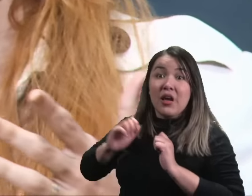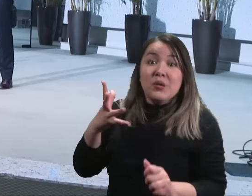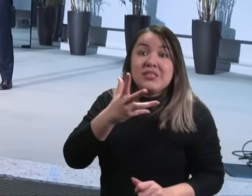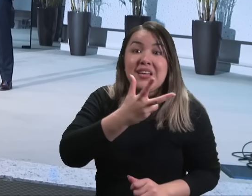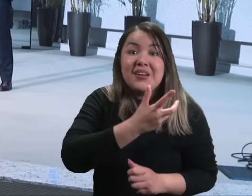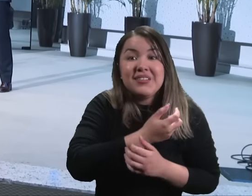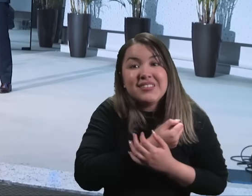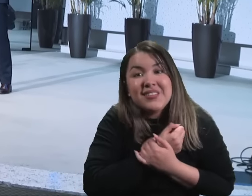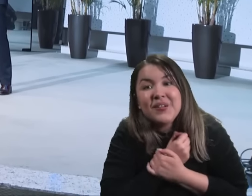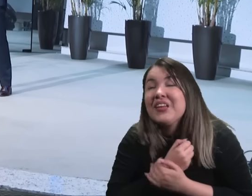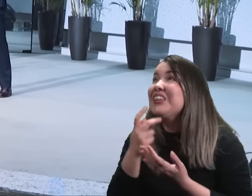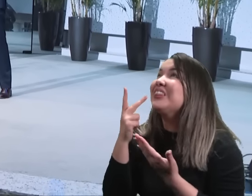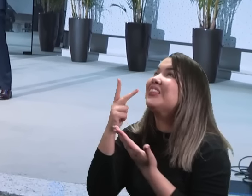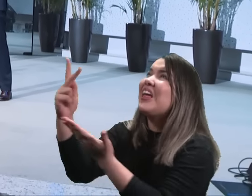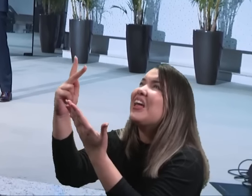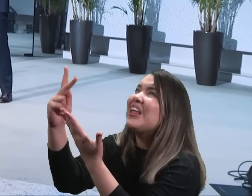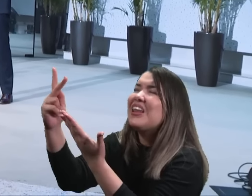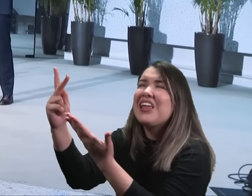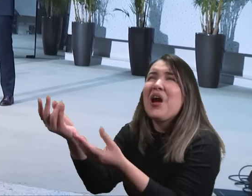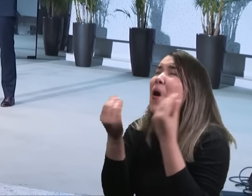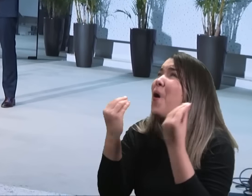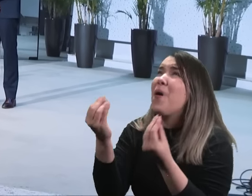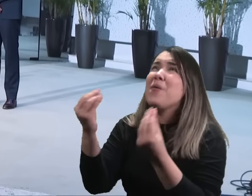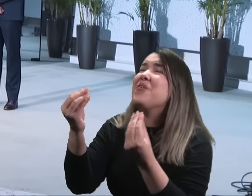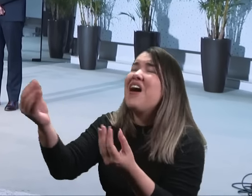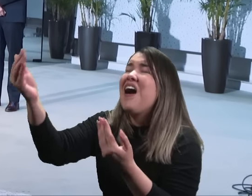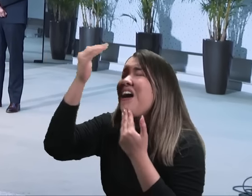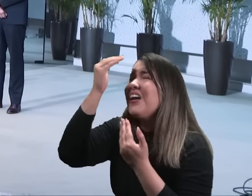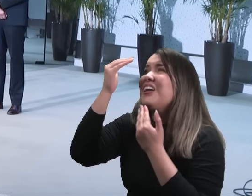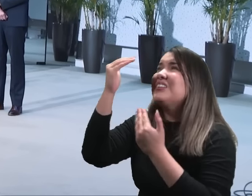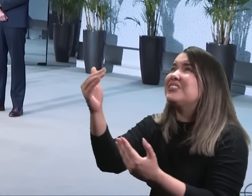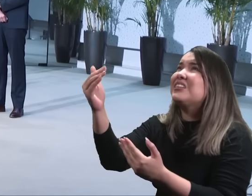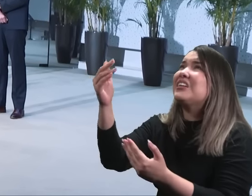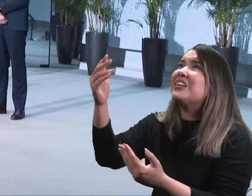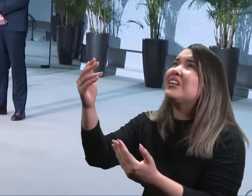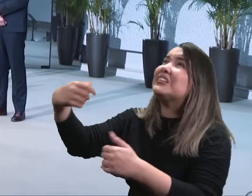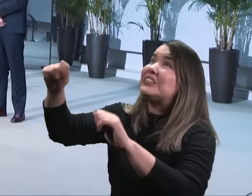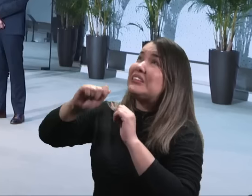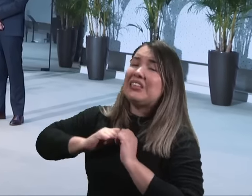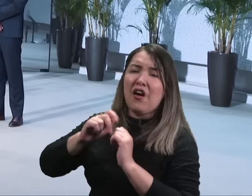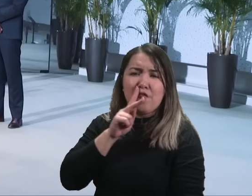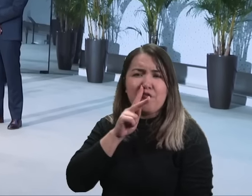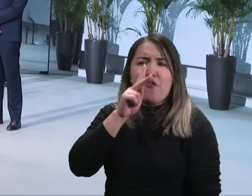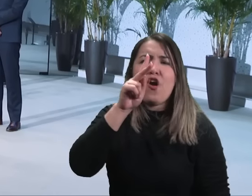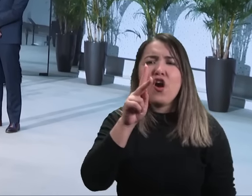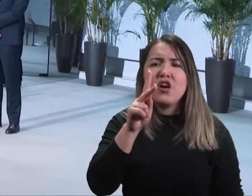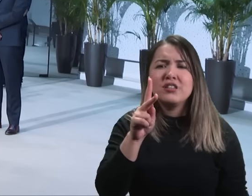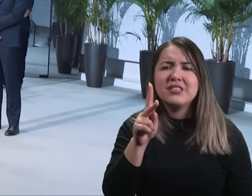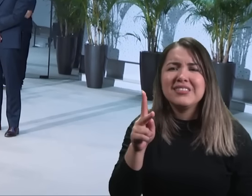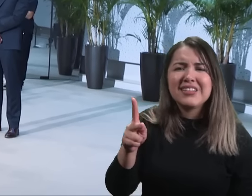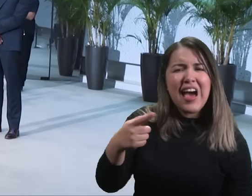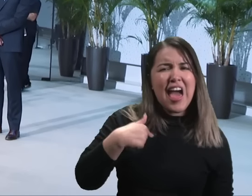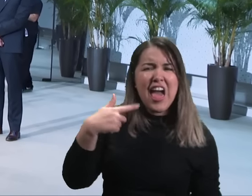resgatou com agradecer a força para